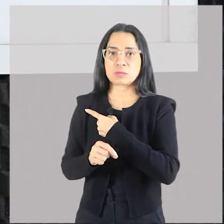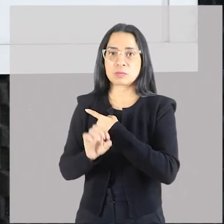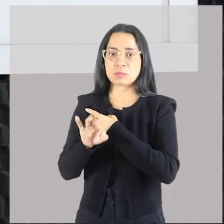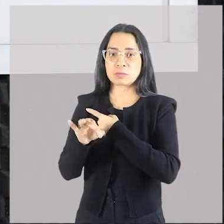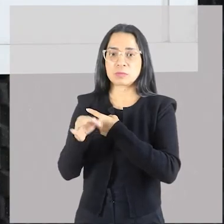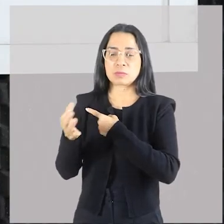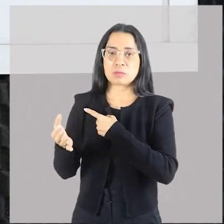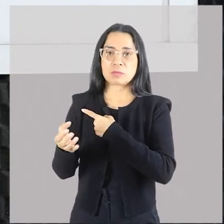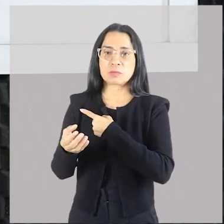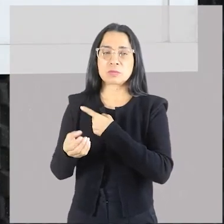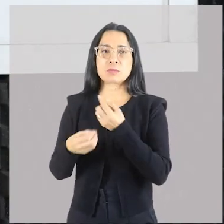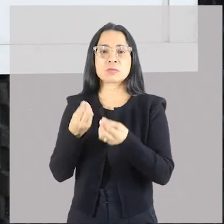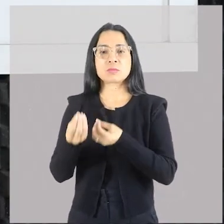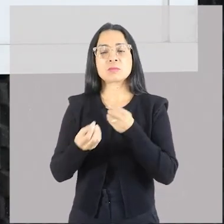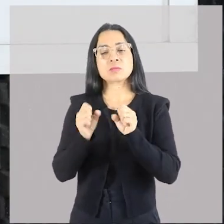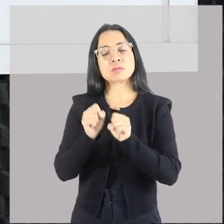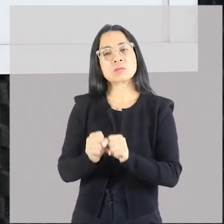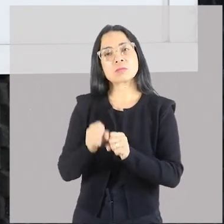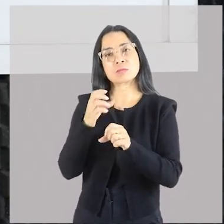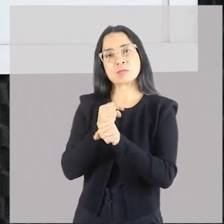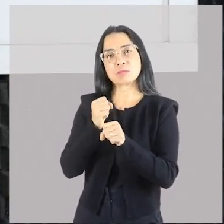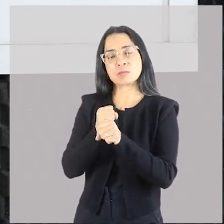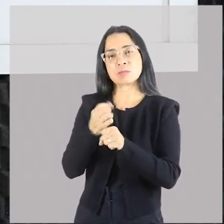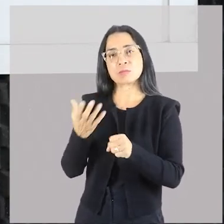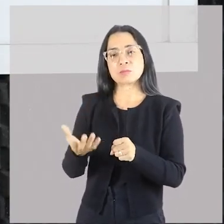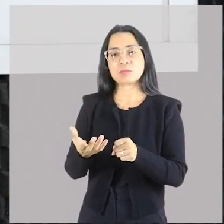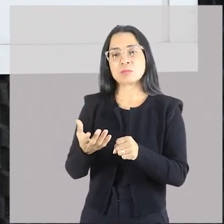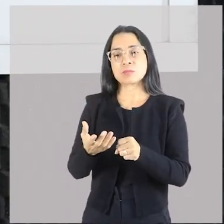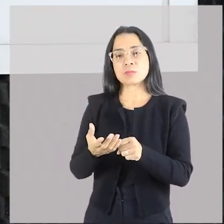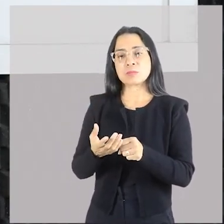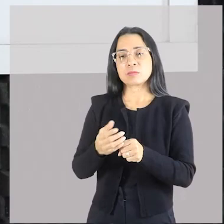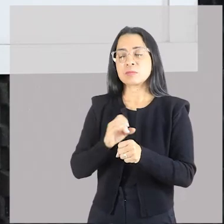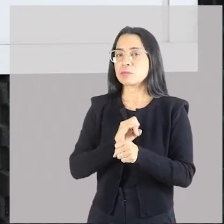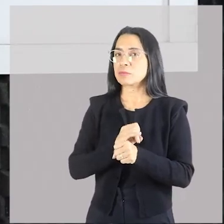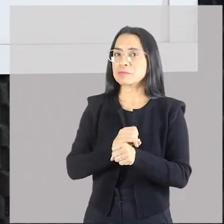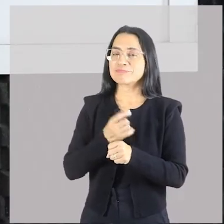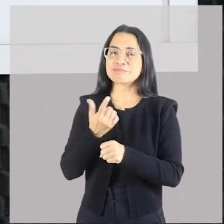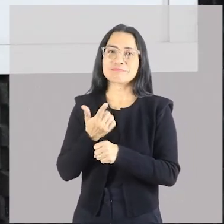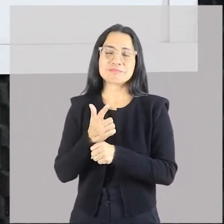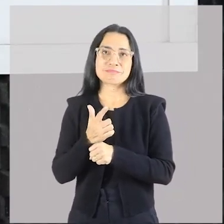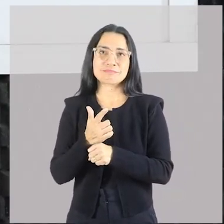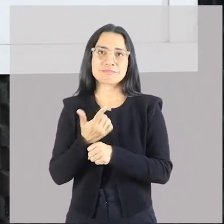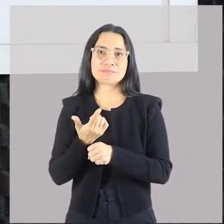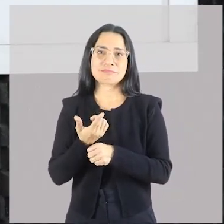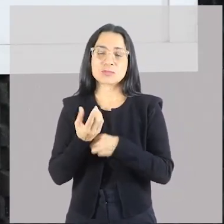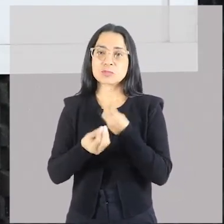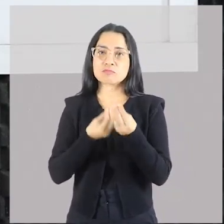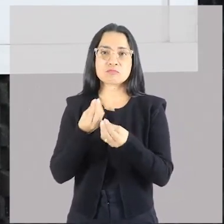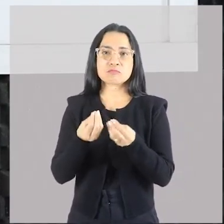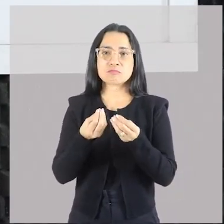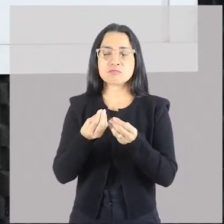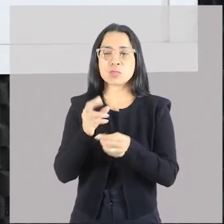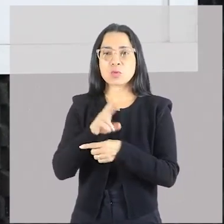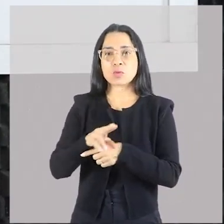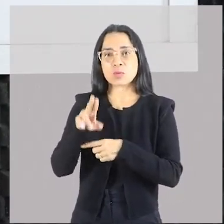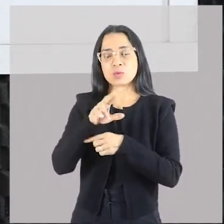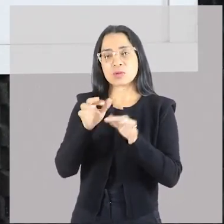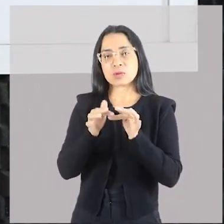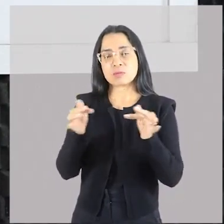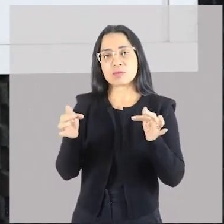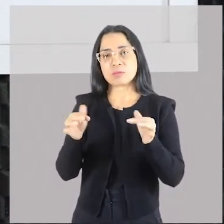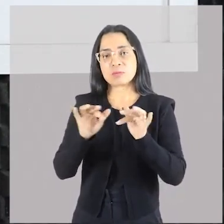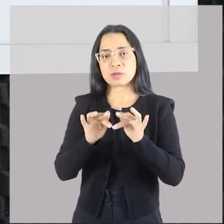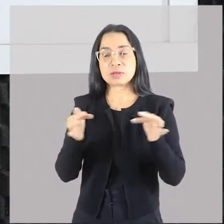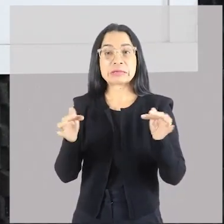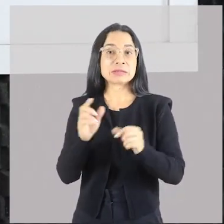Certo? Como é que eu poderia calcular sem usar fórmula nenhuma a área dessa região? É simples. Basta